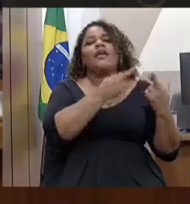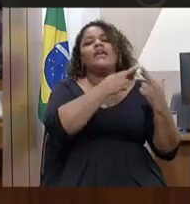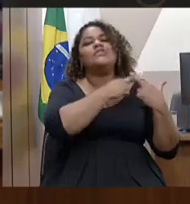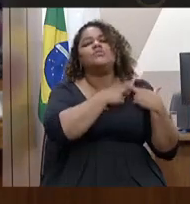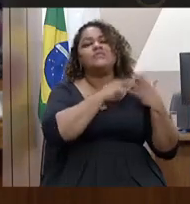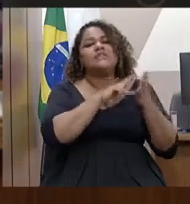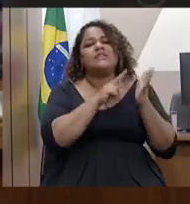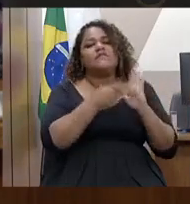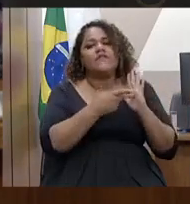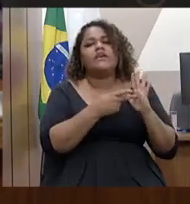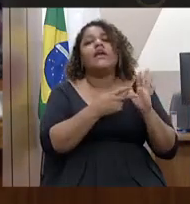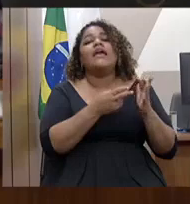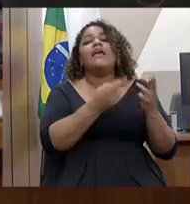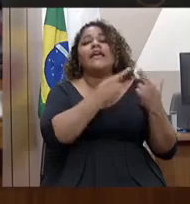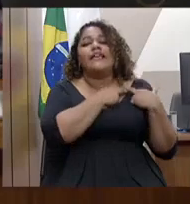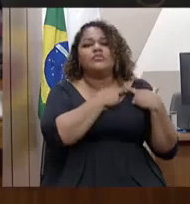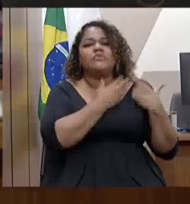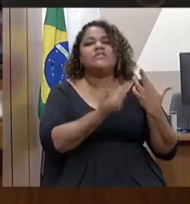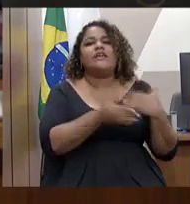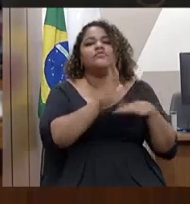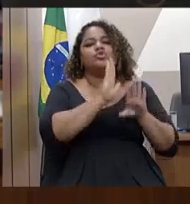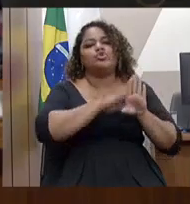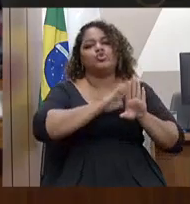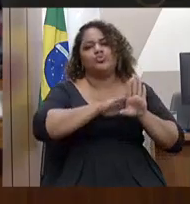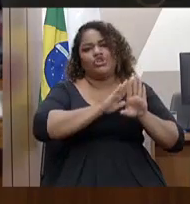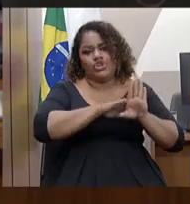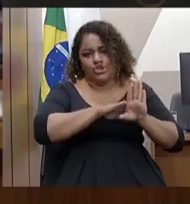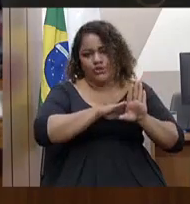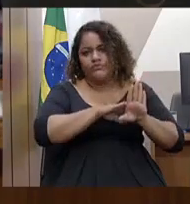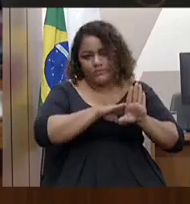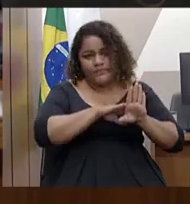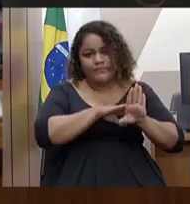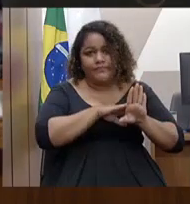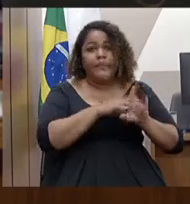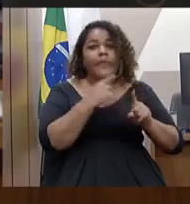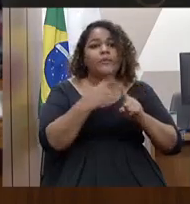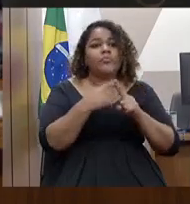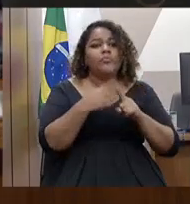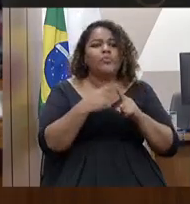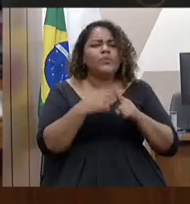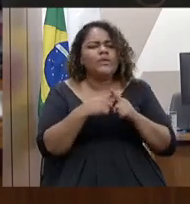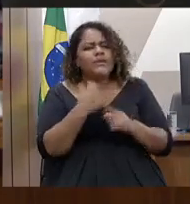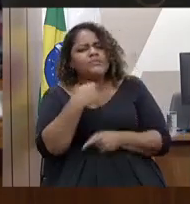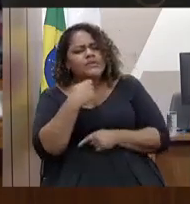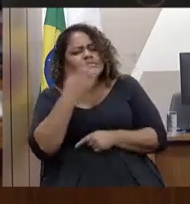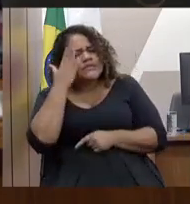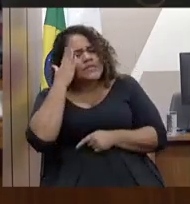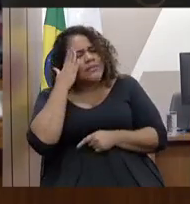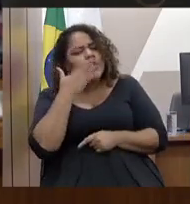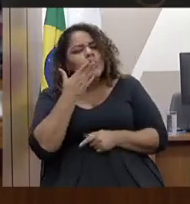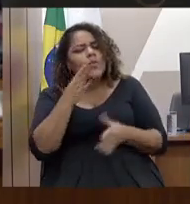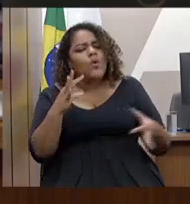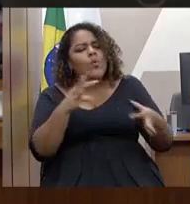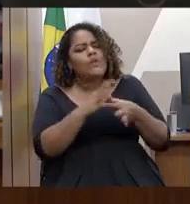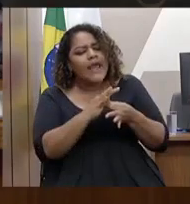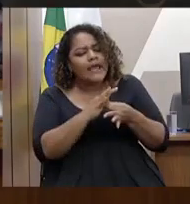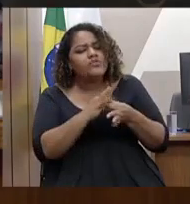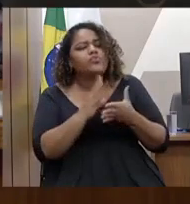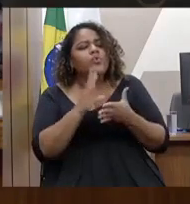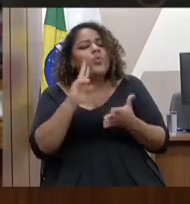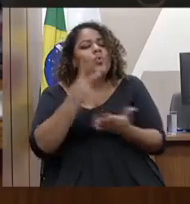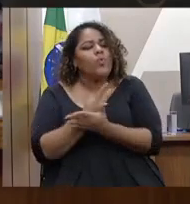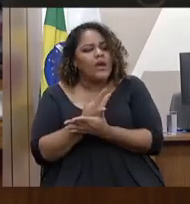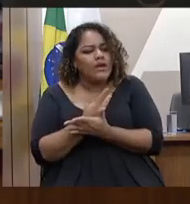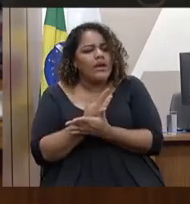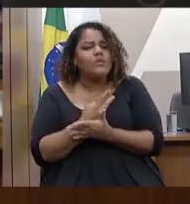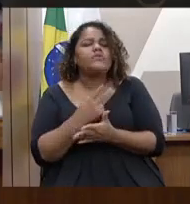subjetivo porque porque implica na necessidade de se constatar o nexo causal o dano e a responsabilidade do